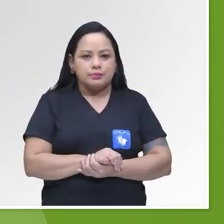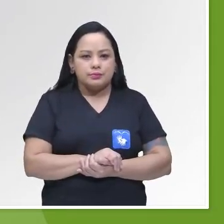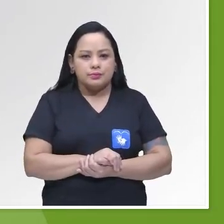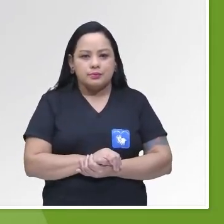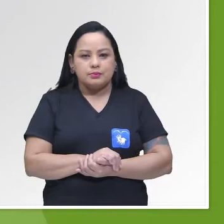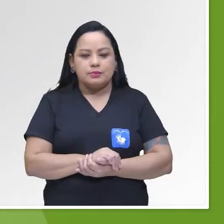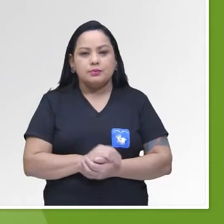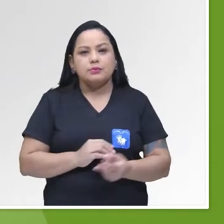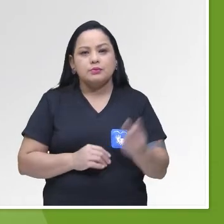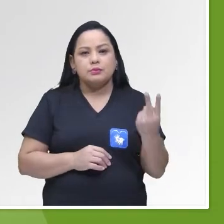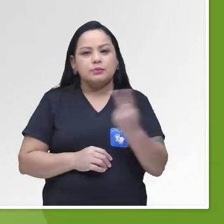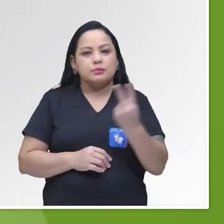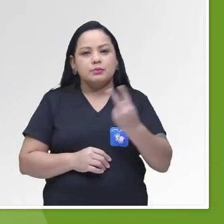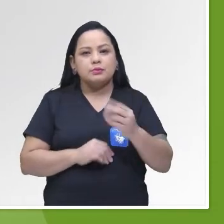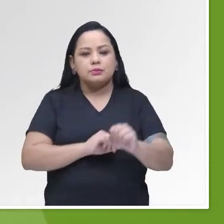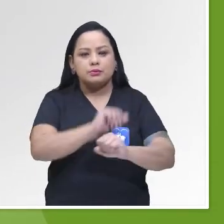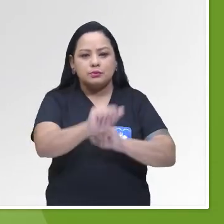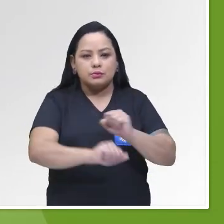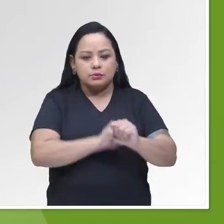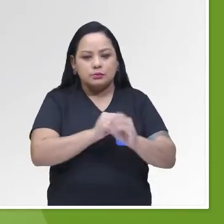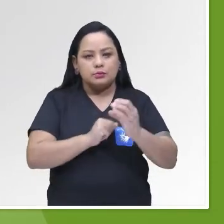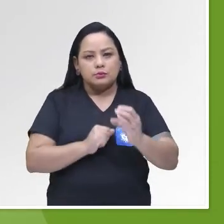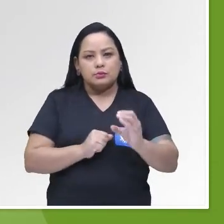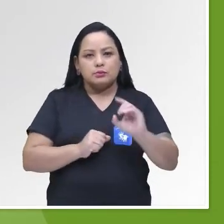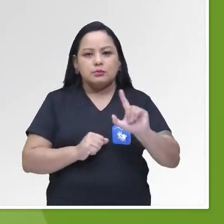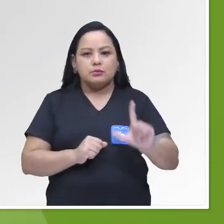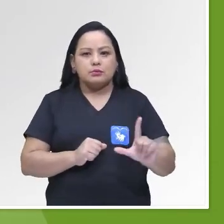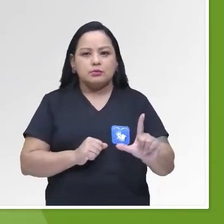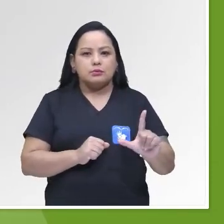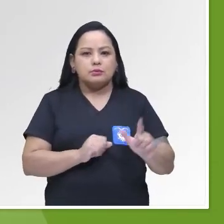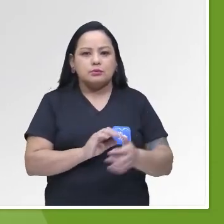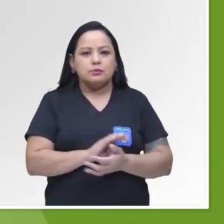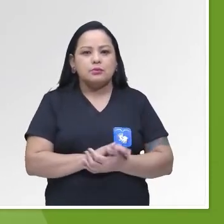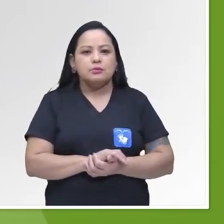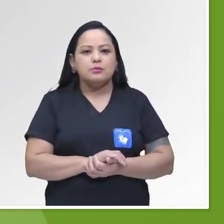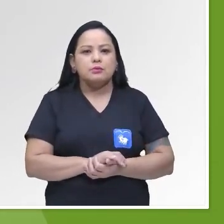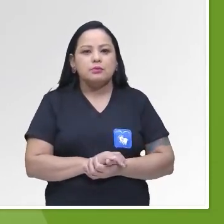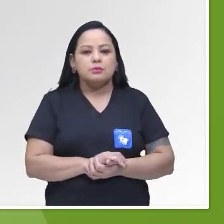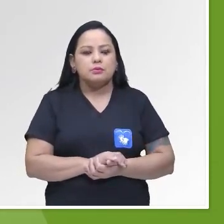2 átomos de cloro e